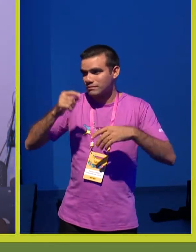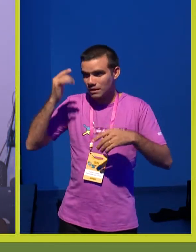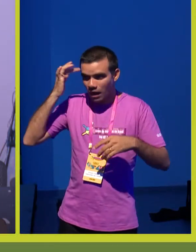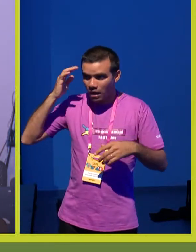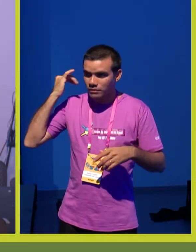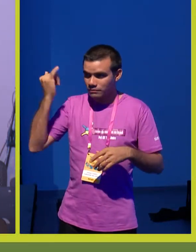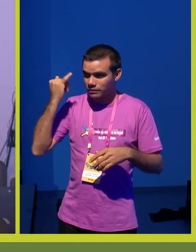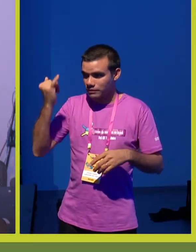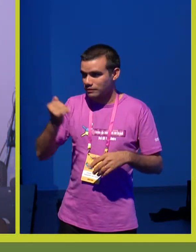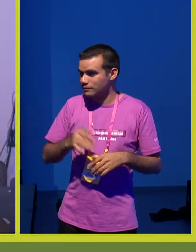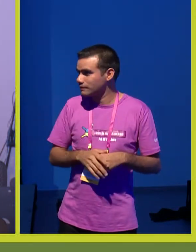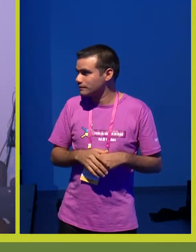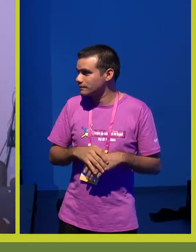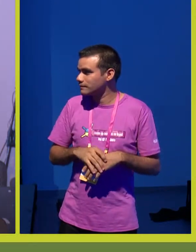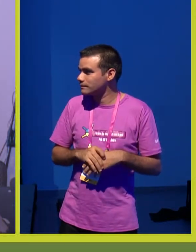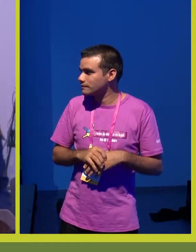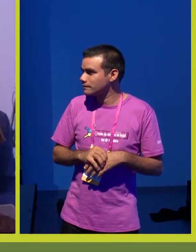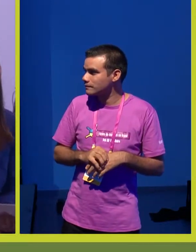importante tá